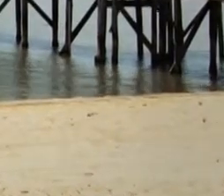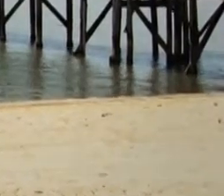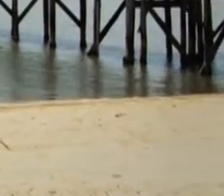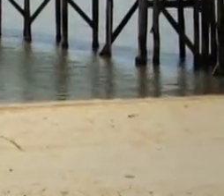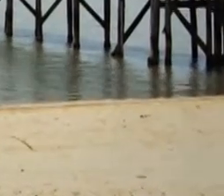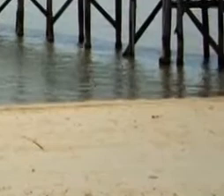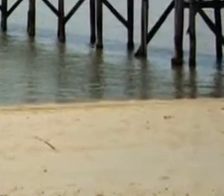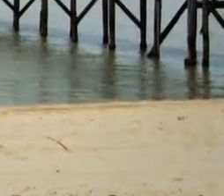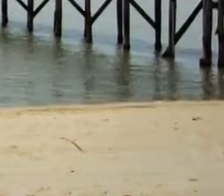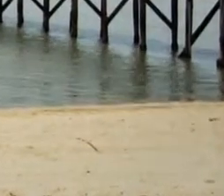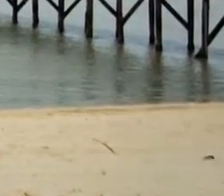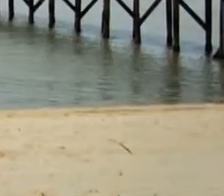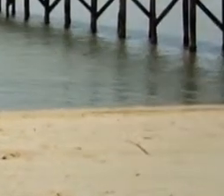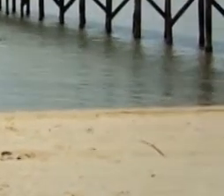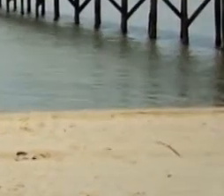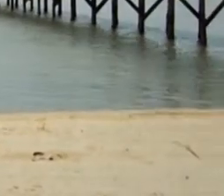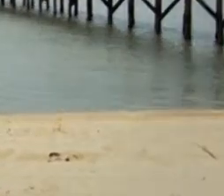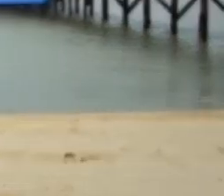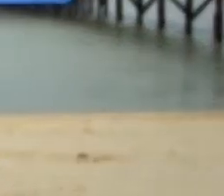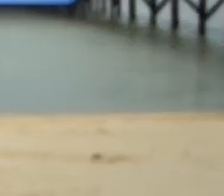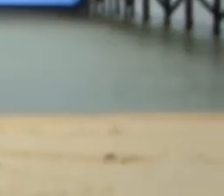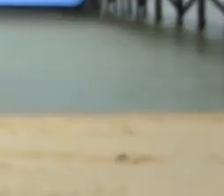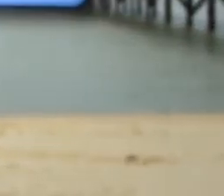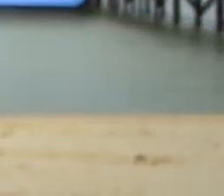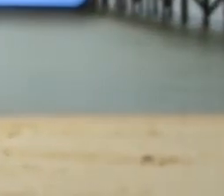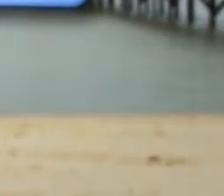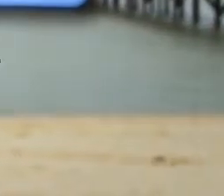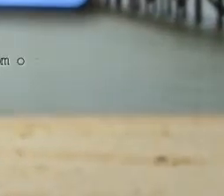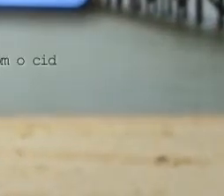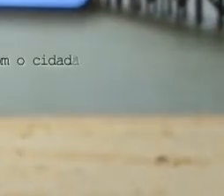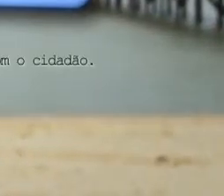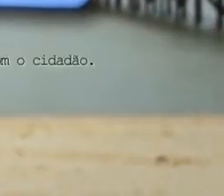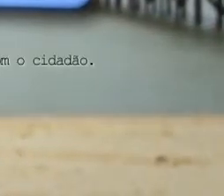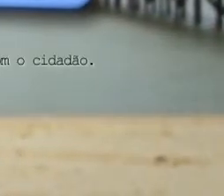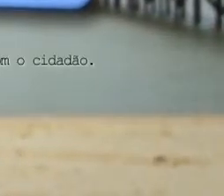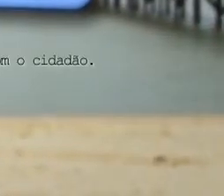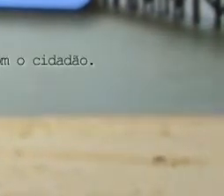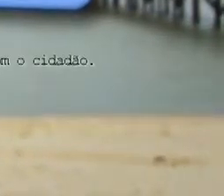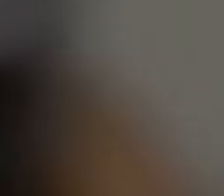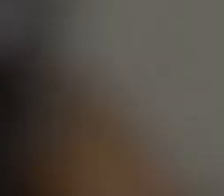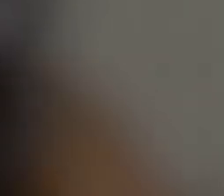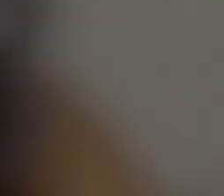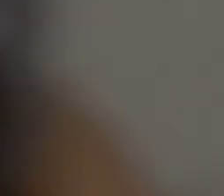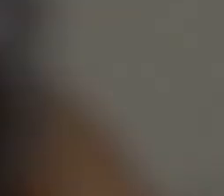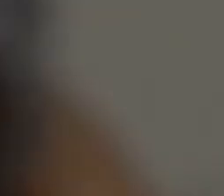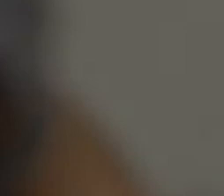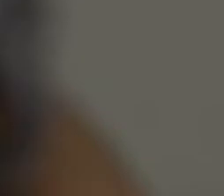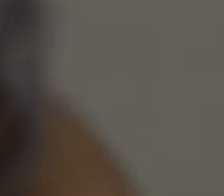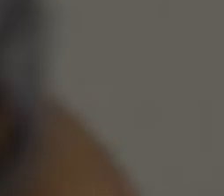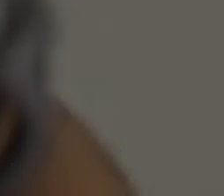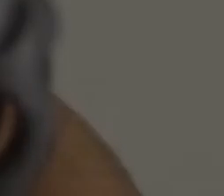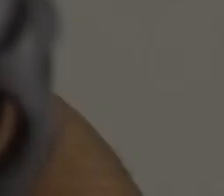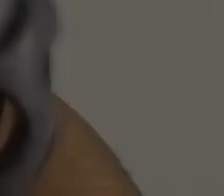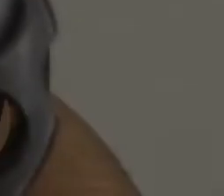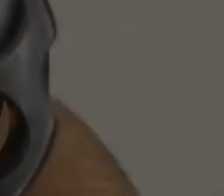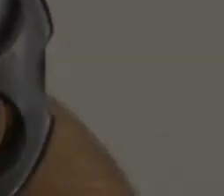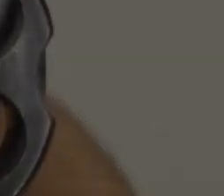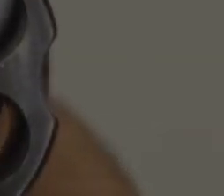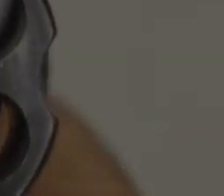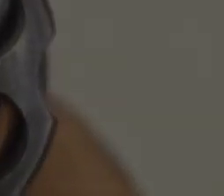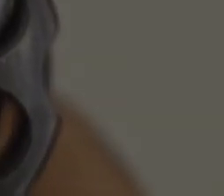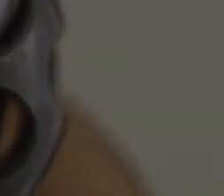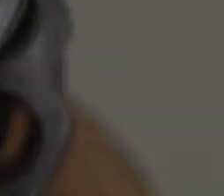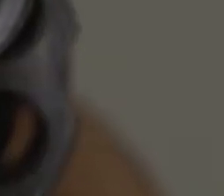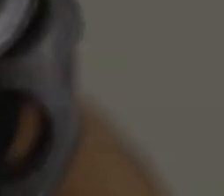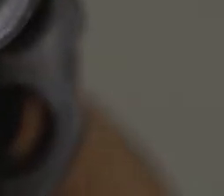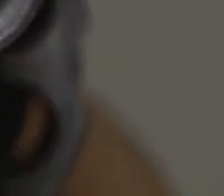TV Câmara Pelotas, cada vez mais conectada com o cidadão. Essa arma já matou uma pessoa.